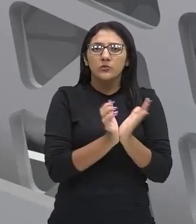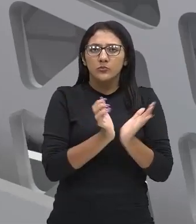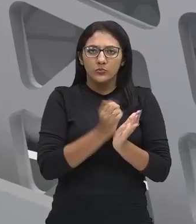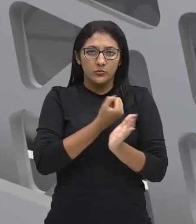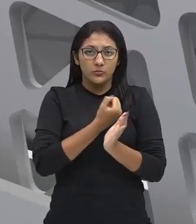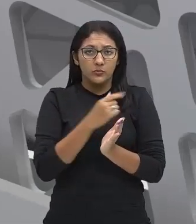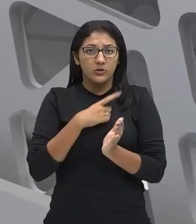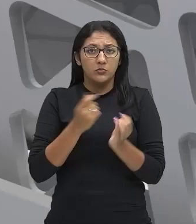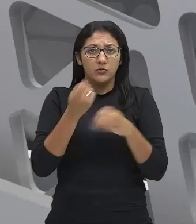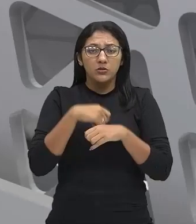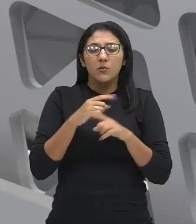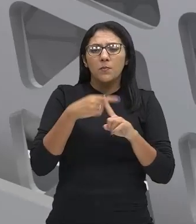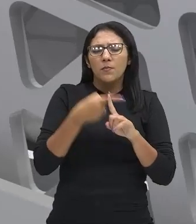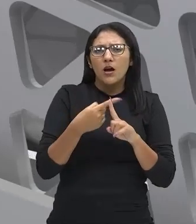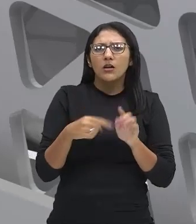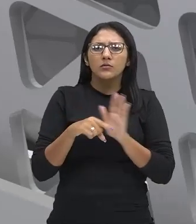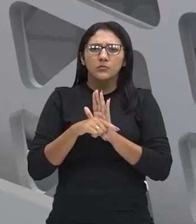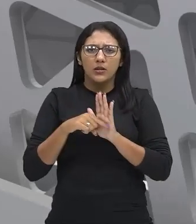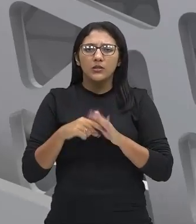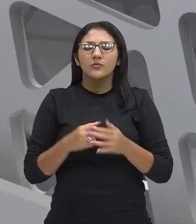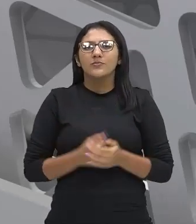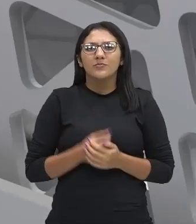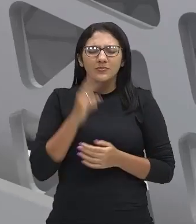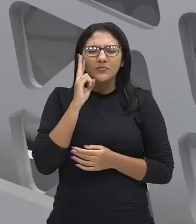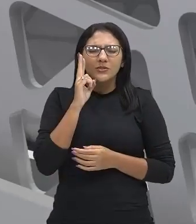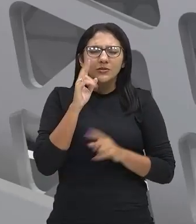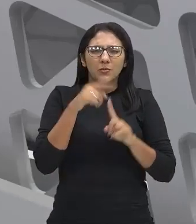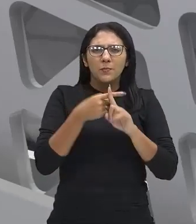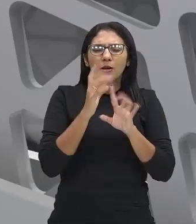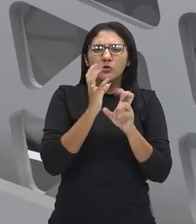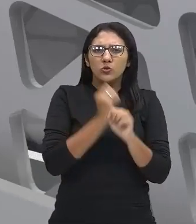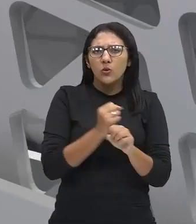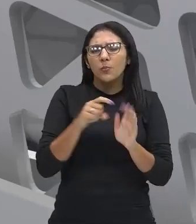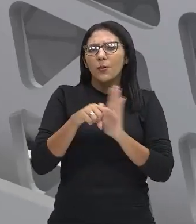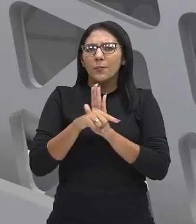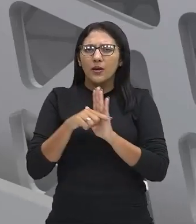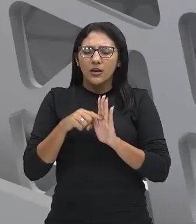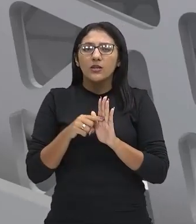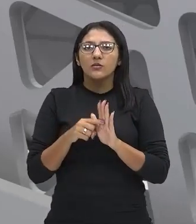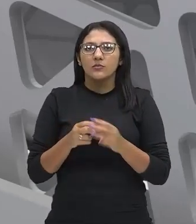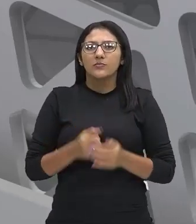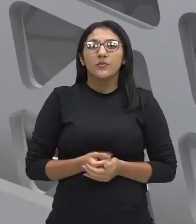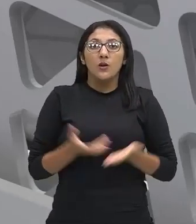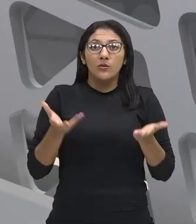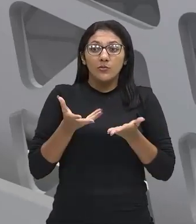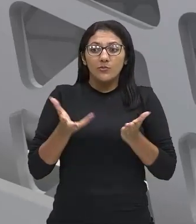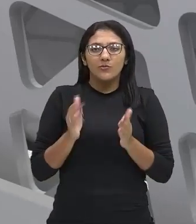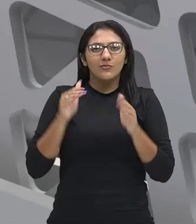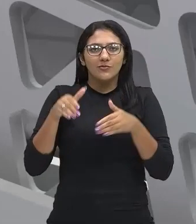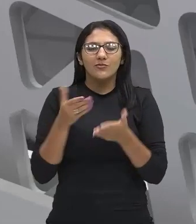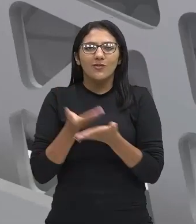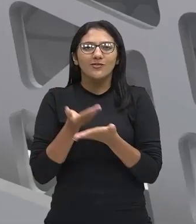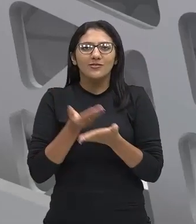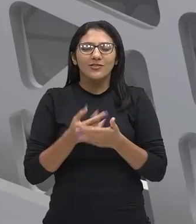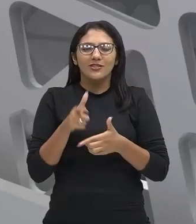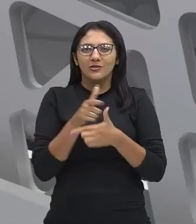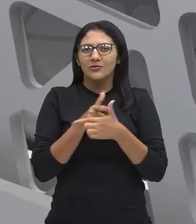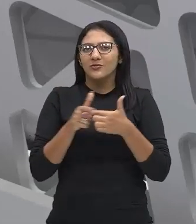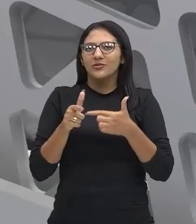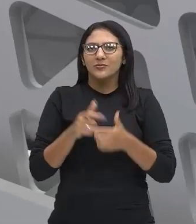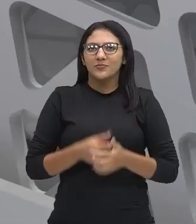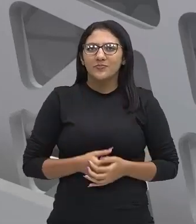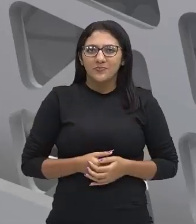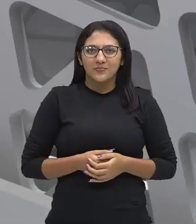as operações, dentre elas adição, subtração, multiplicação, e hoje nós vamos estudar divisão, tá